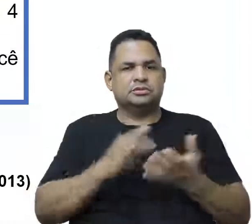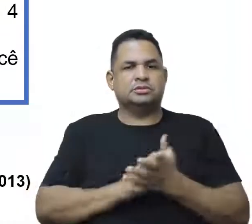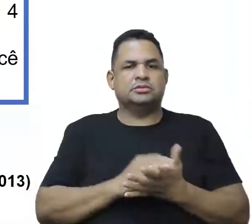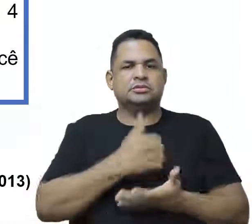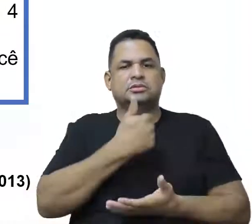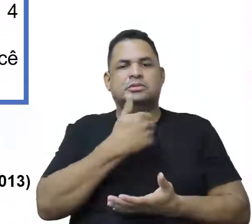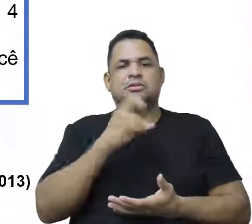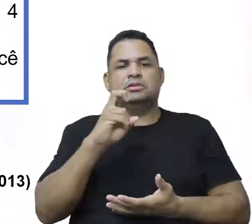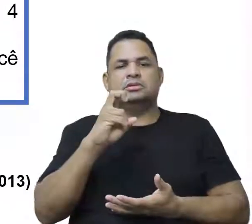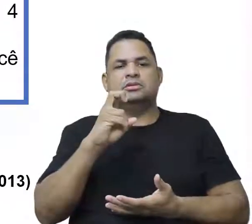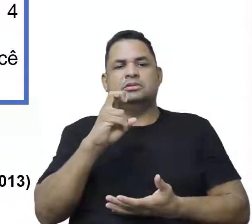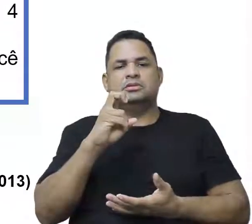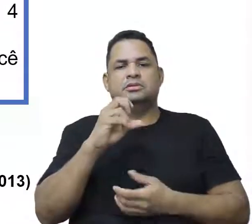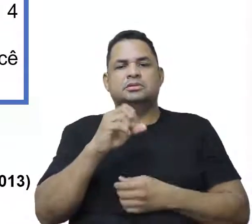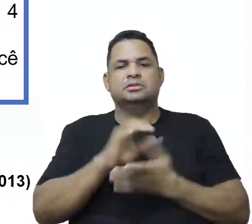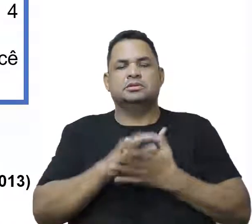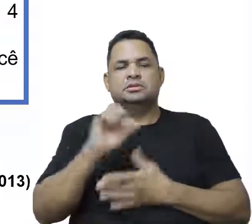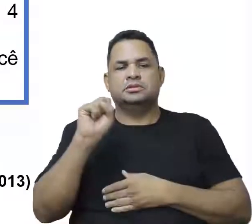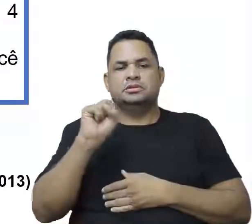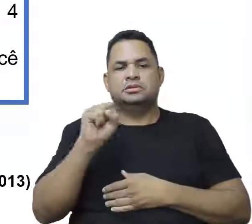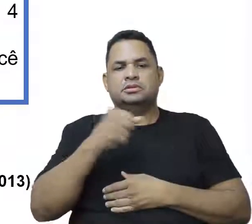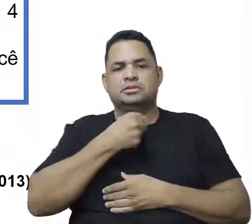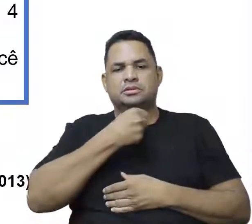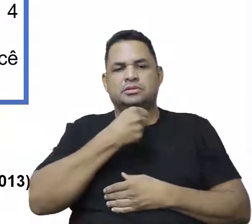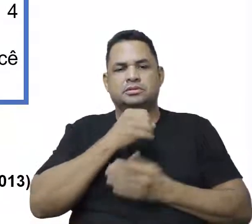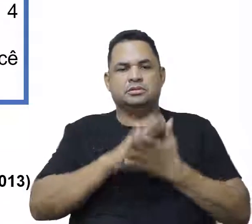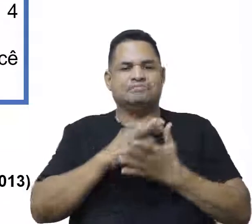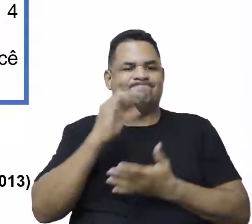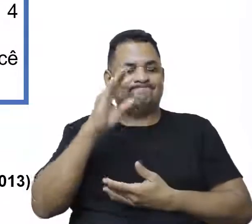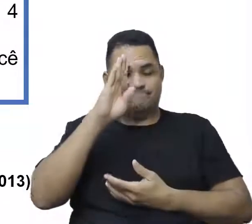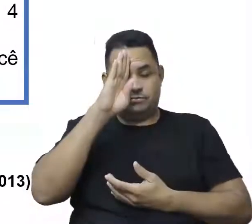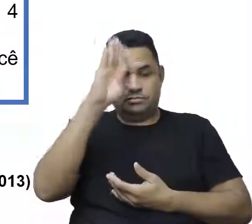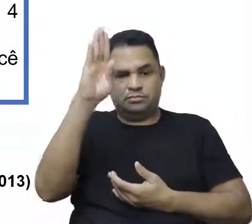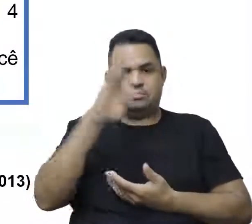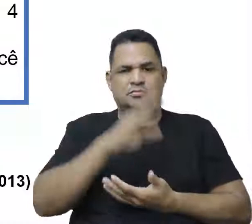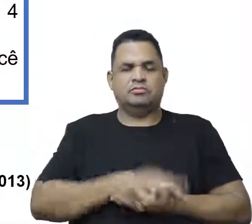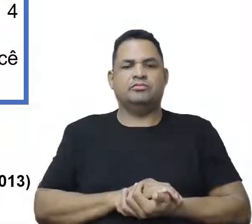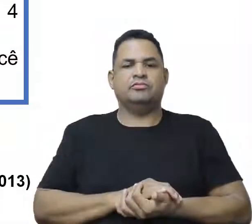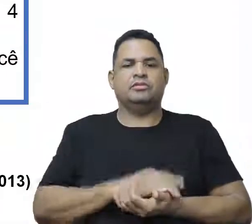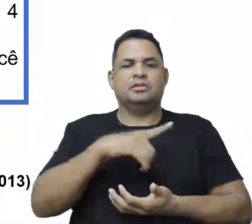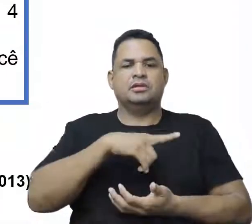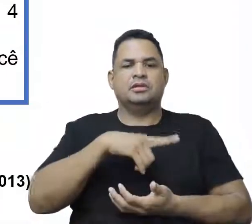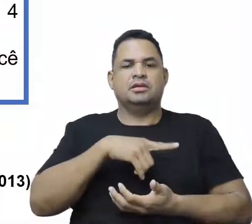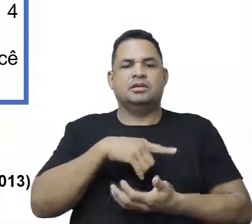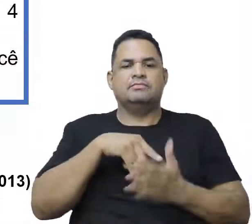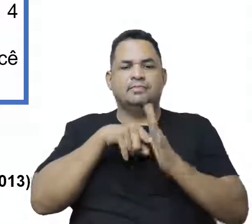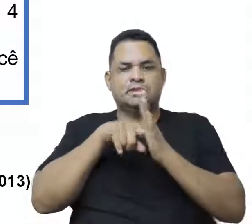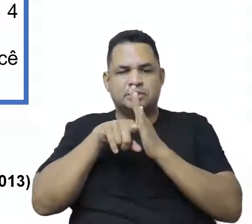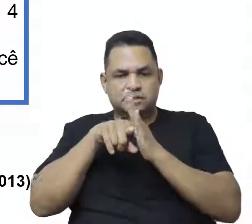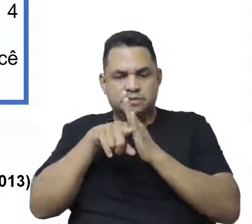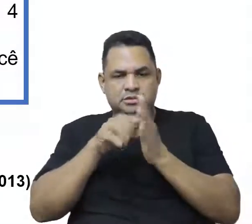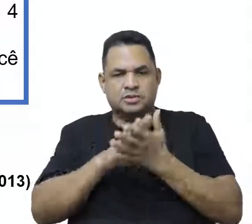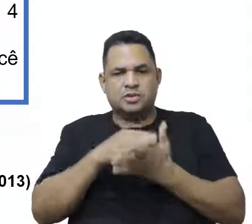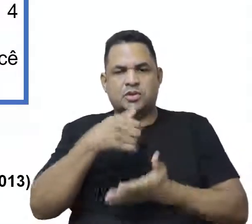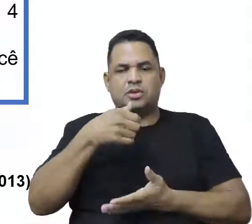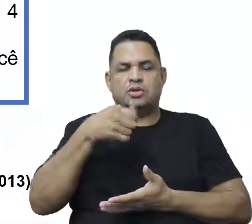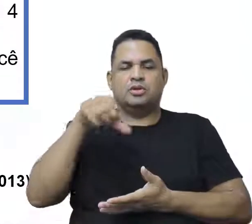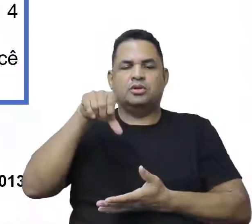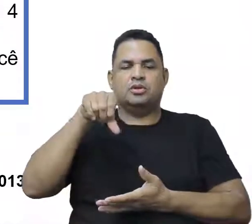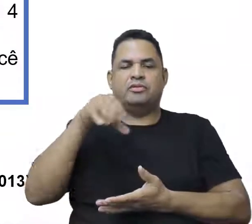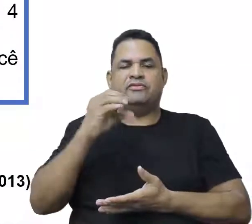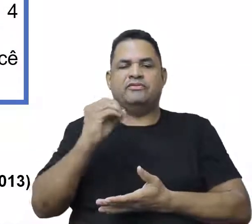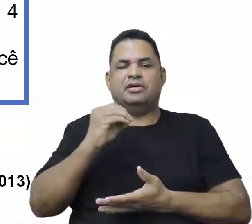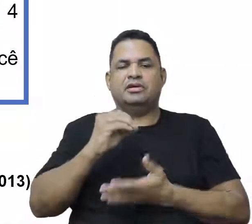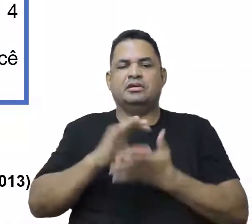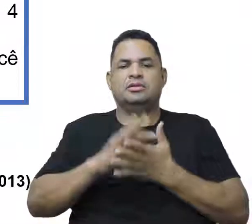15 segundos da entrevista são vitais. Então, tem pesquisas aí que diz que 90%